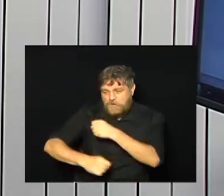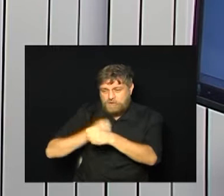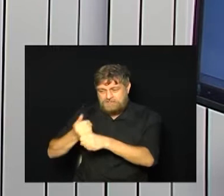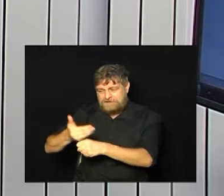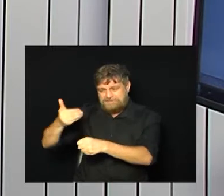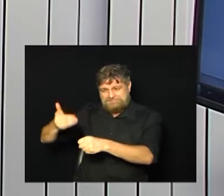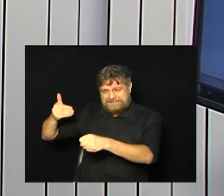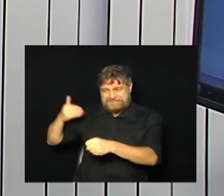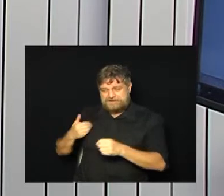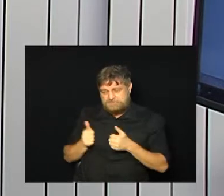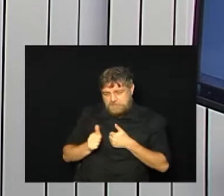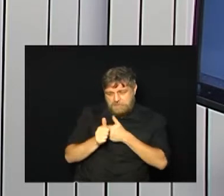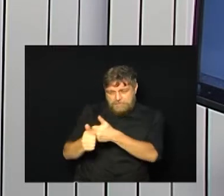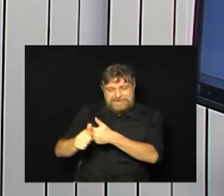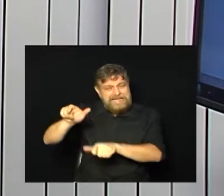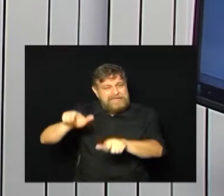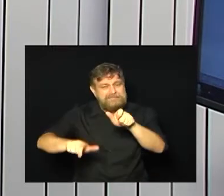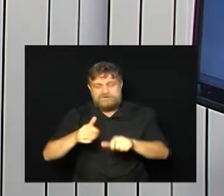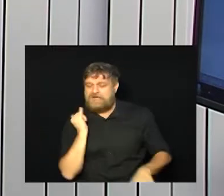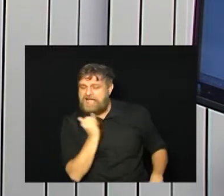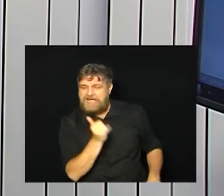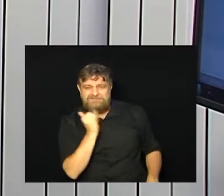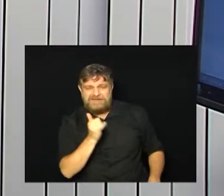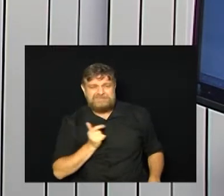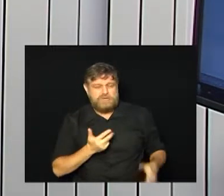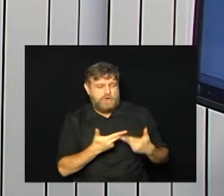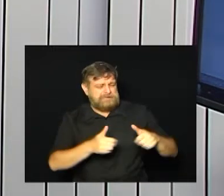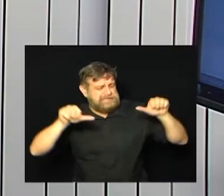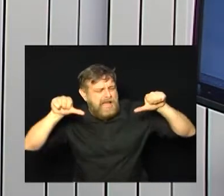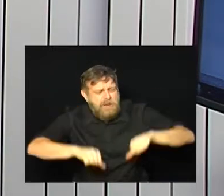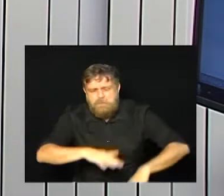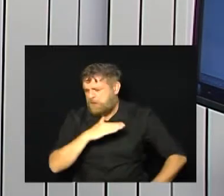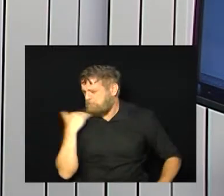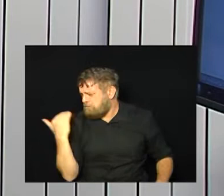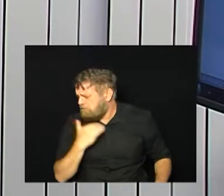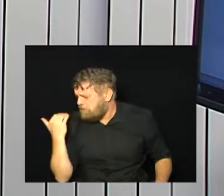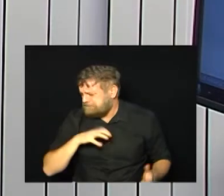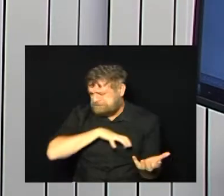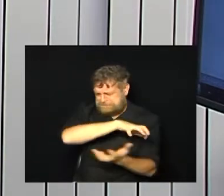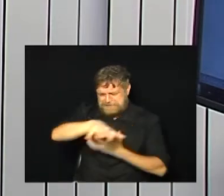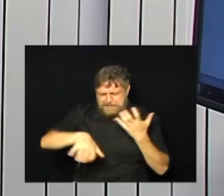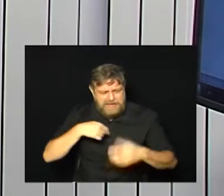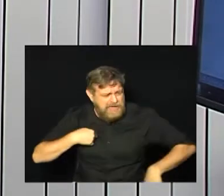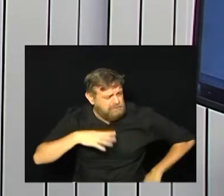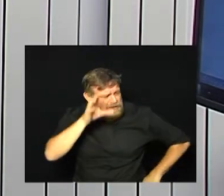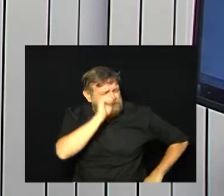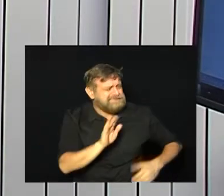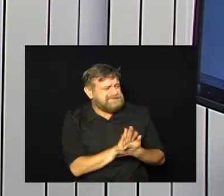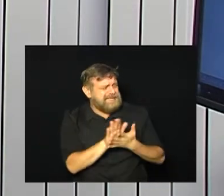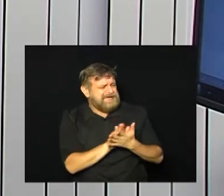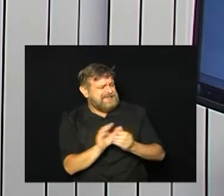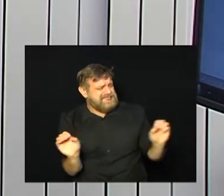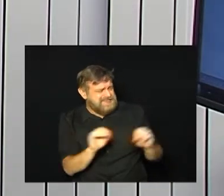acompanhei bastante, algumas pessoas que disseram, olha, só trouxe morte, só trouxe caos, não tem o que aprender, não tem como sair melhor